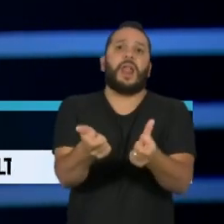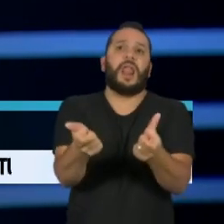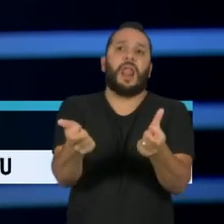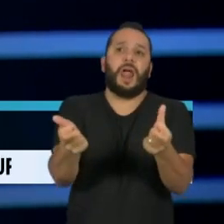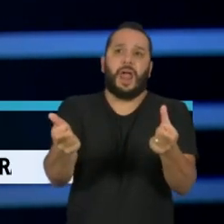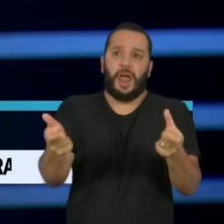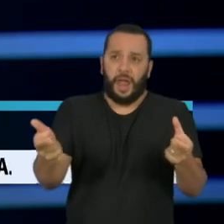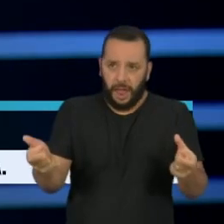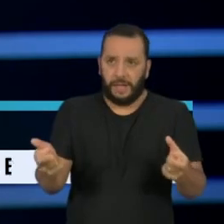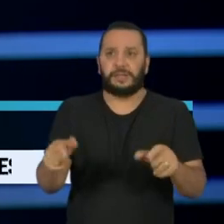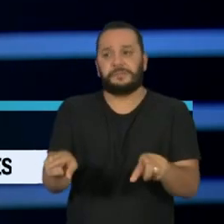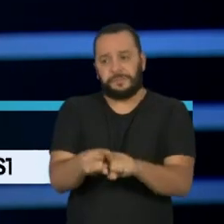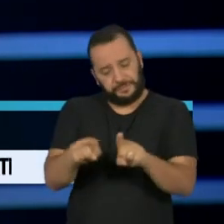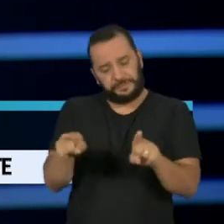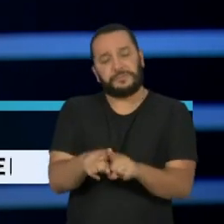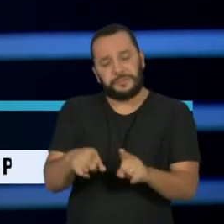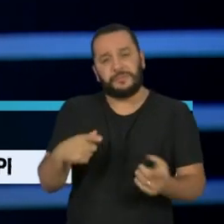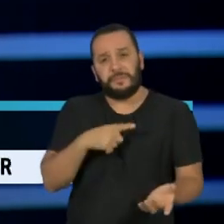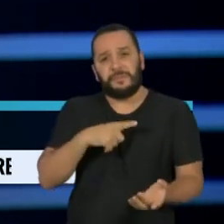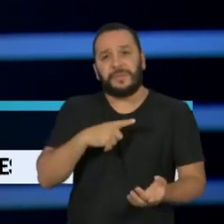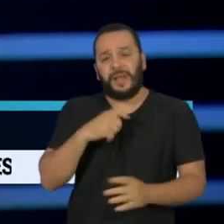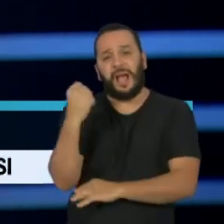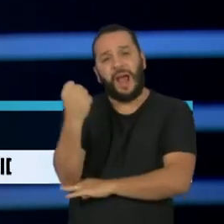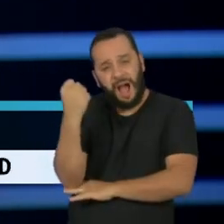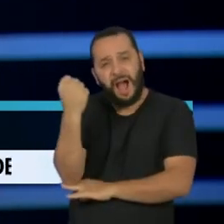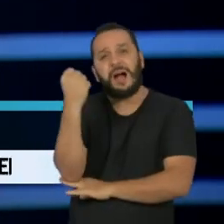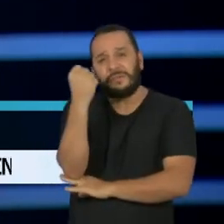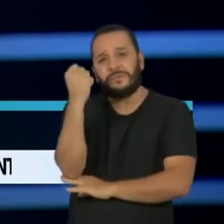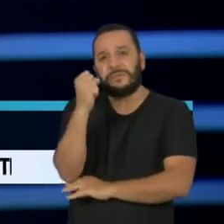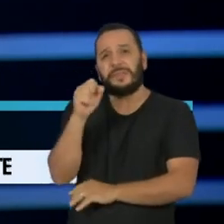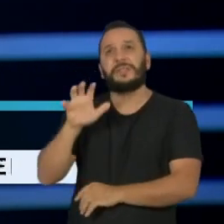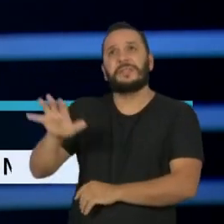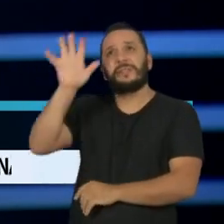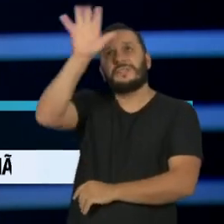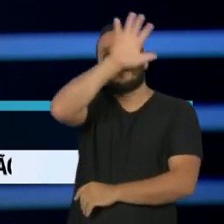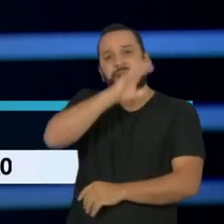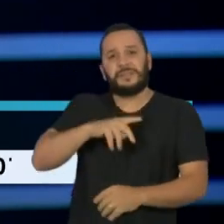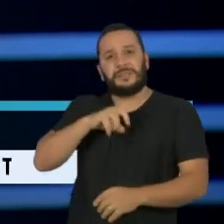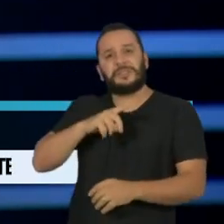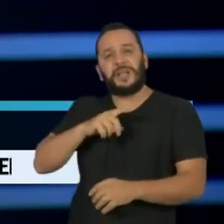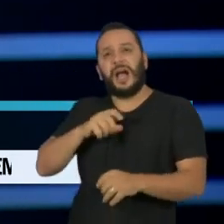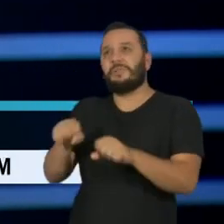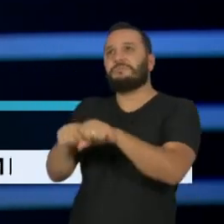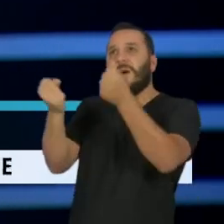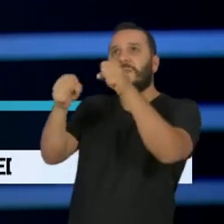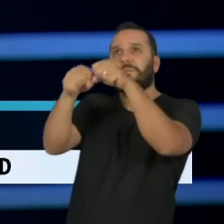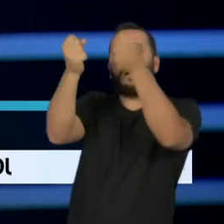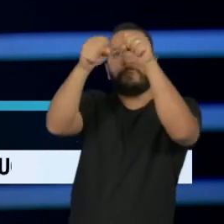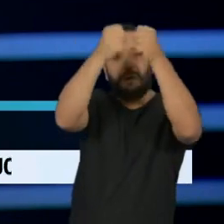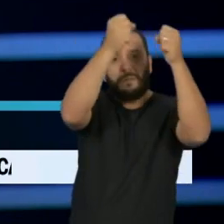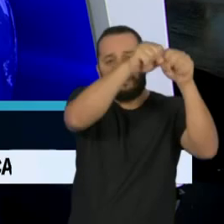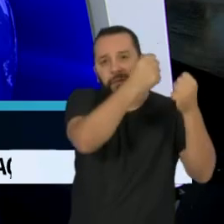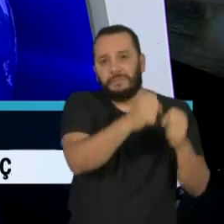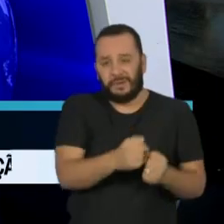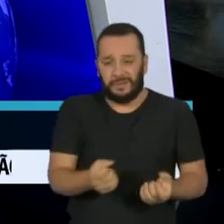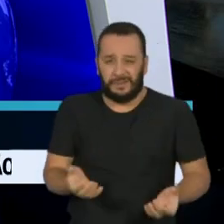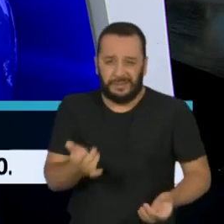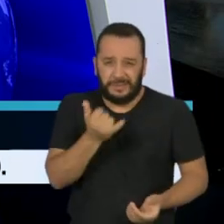gravidade da situação da maior parte dos estados que estão quebrados. Ele chegar a